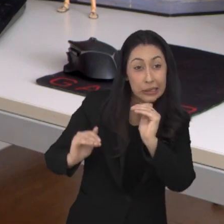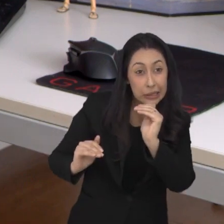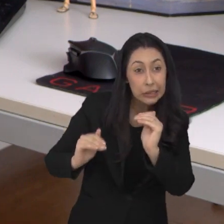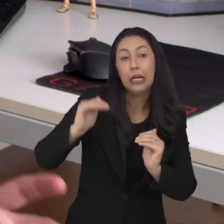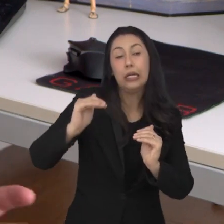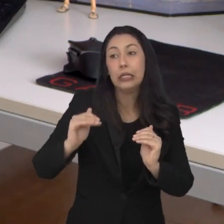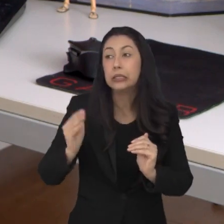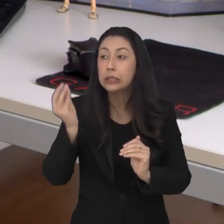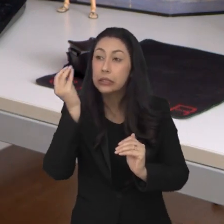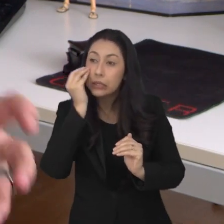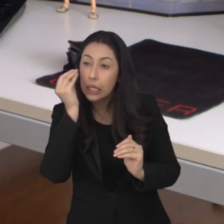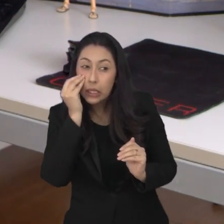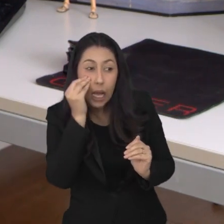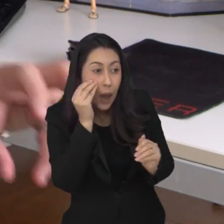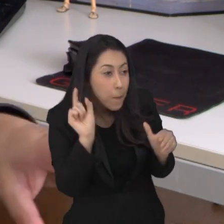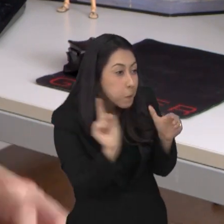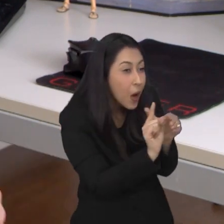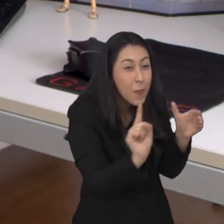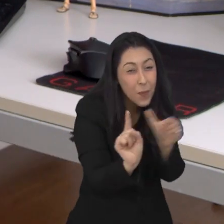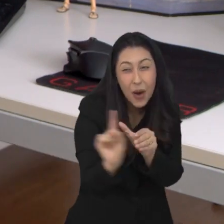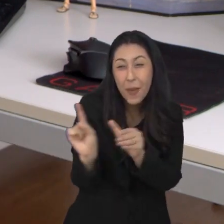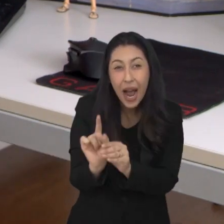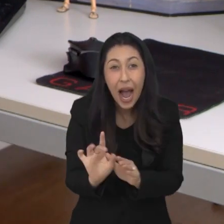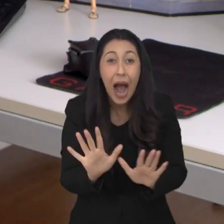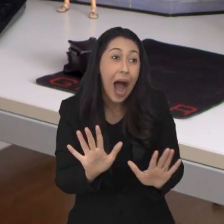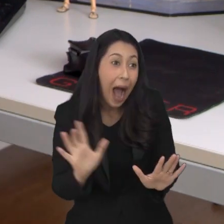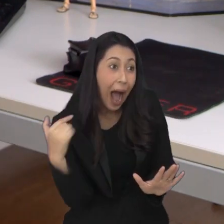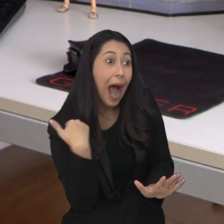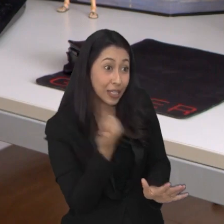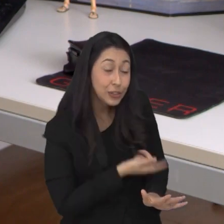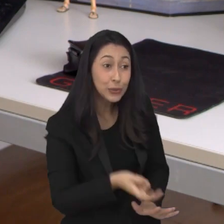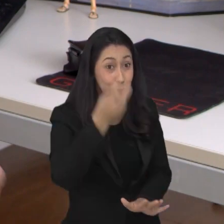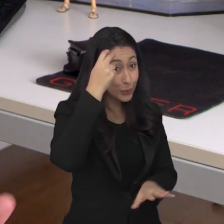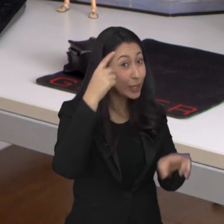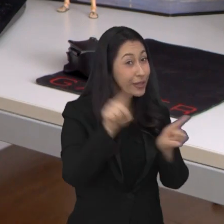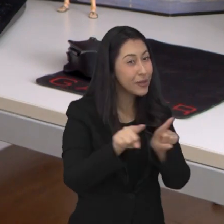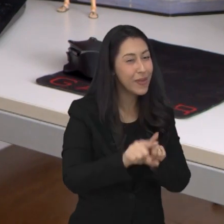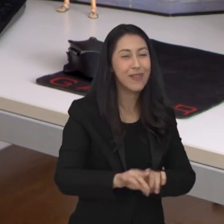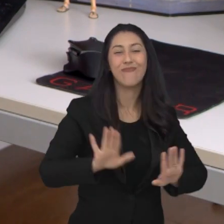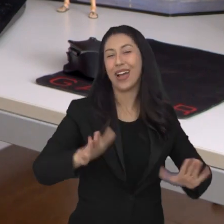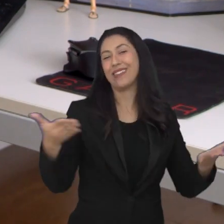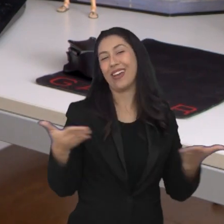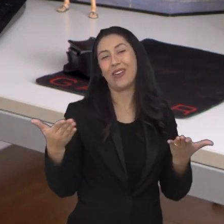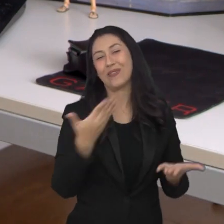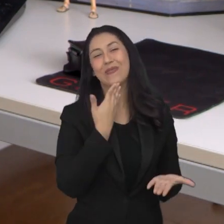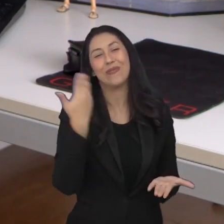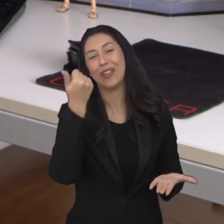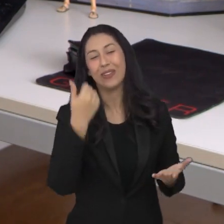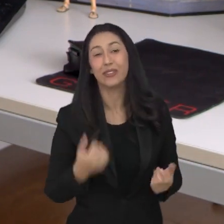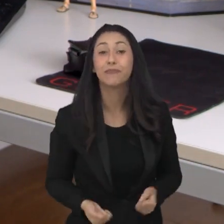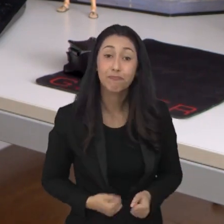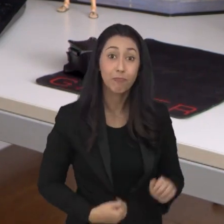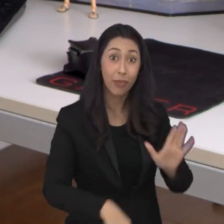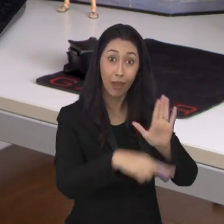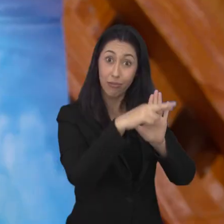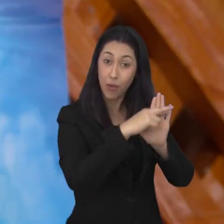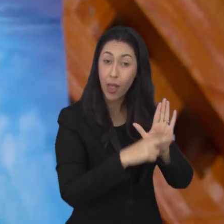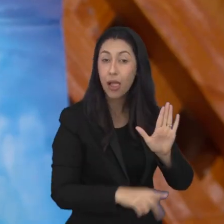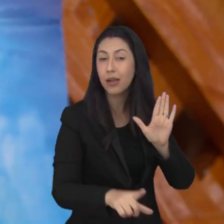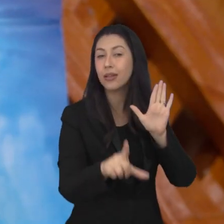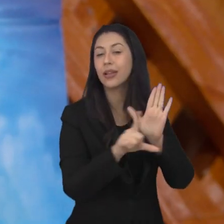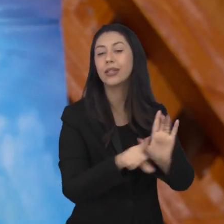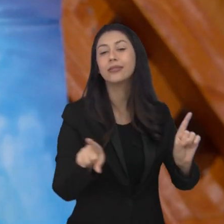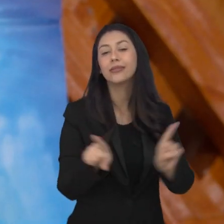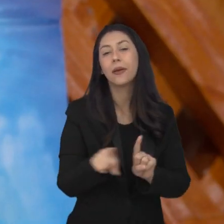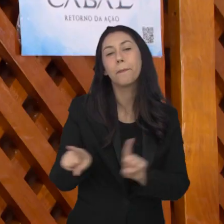gente precisava encaixar em outros cubos para falar, a gente também é cultura, a gente também é tecnologia. Agora com o marco está bem melhor. Assim. O